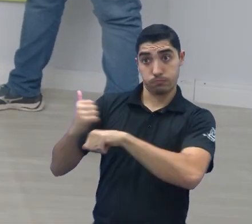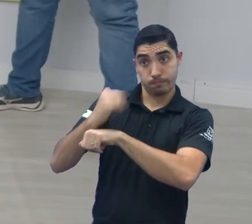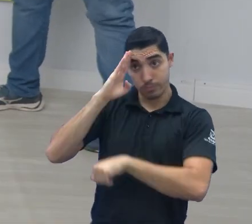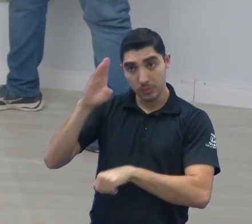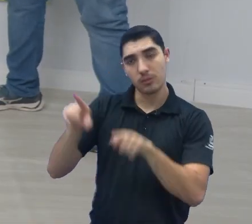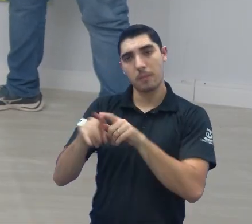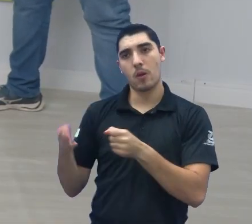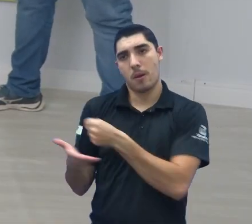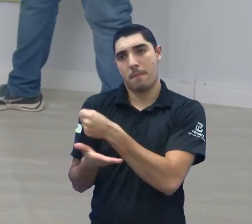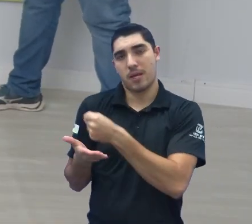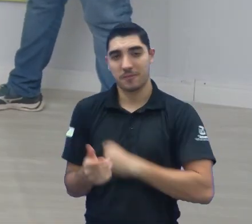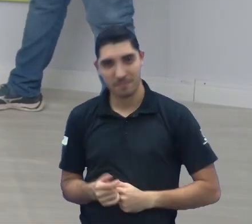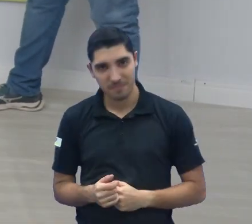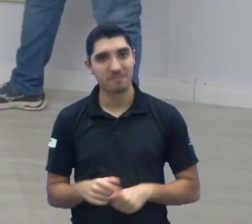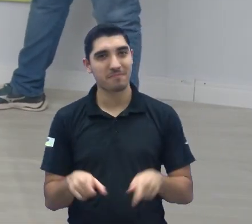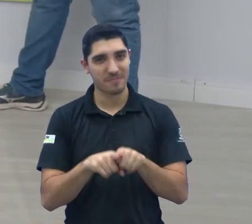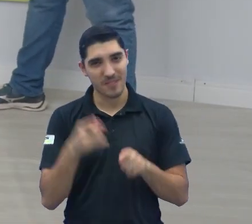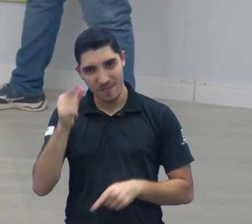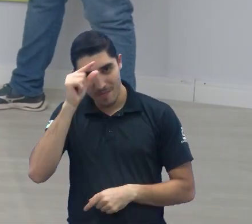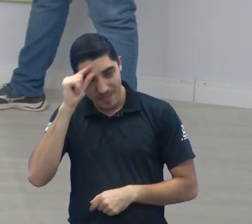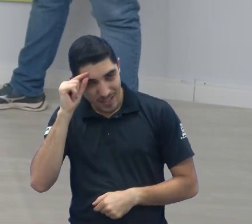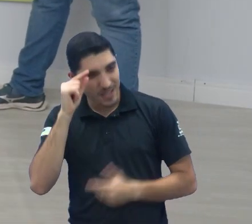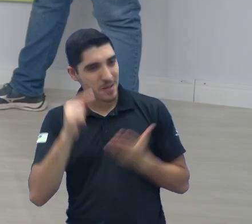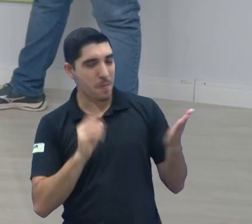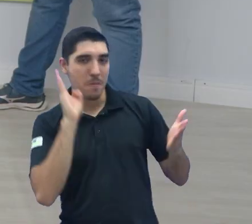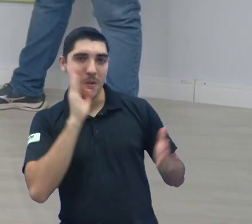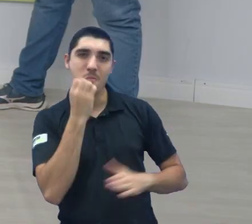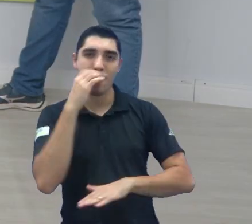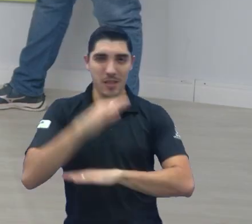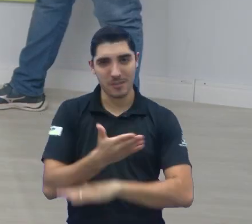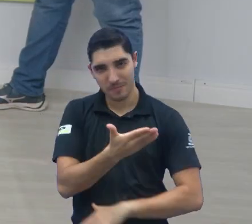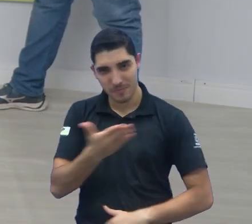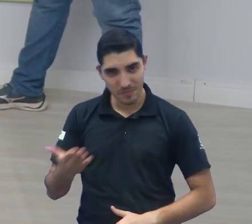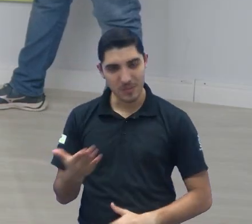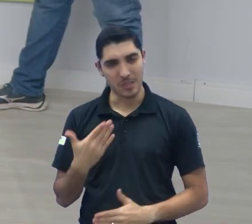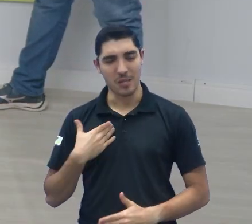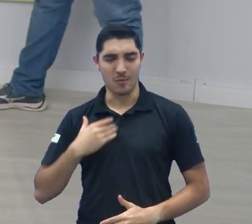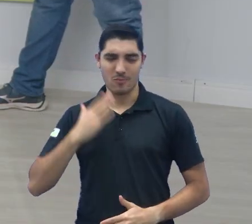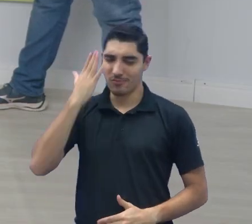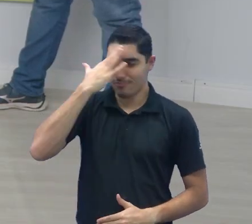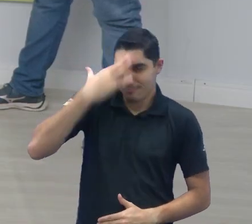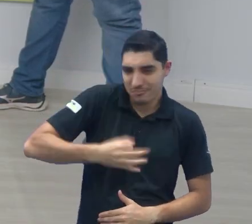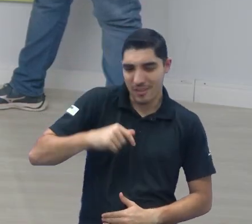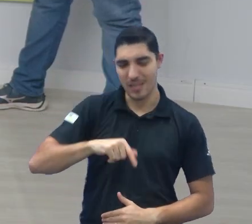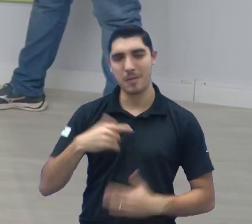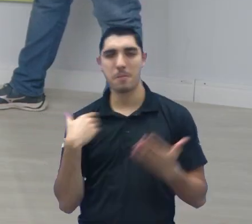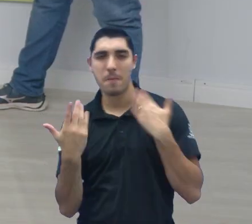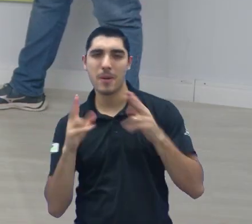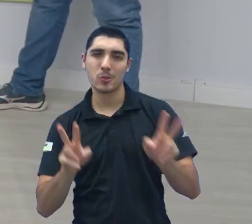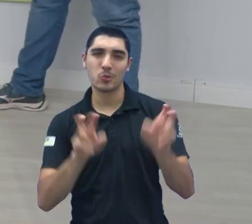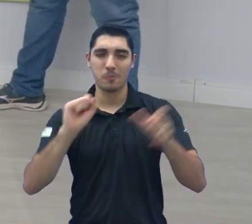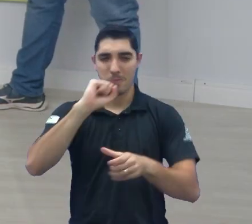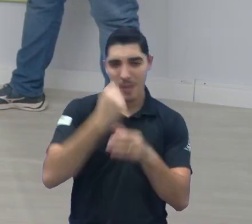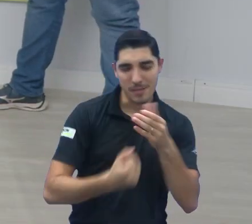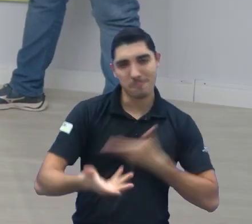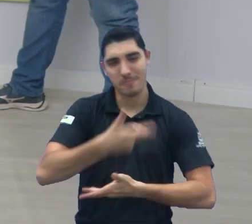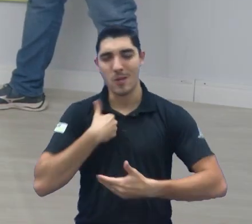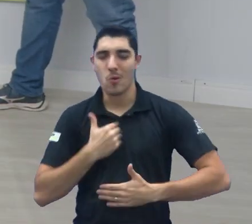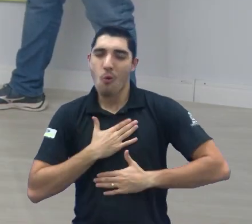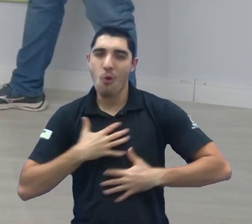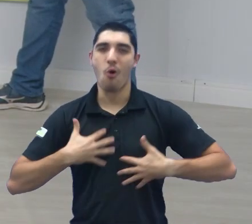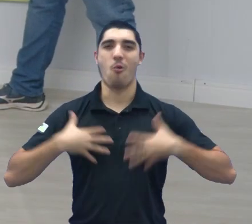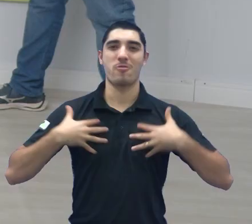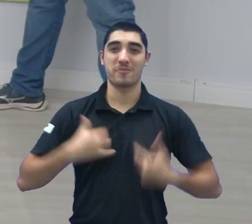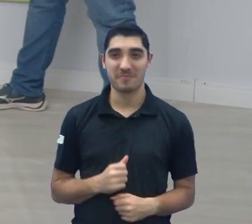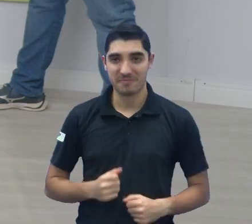Vieira, cumprimentar o Paulo, boa tarde a todos. Tenho certeza que vai ser um momento aí que a gente vai falar bastante sobre basquete e isso me agrada muito.